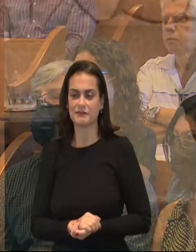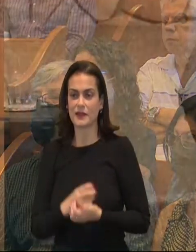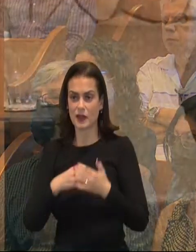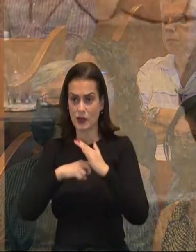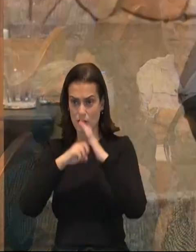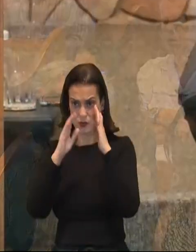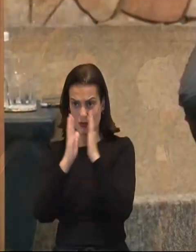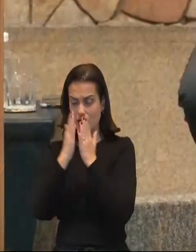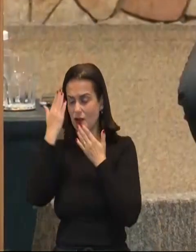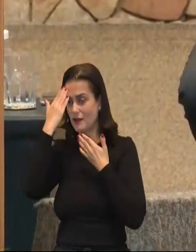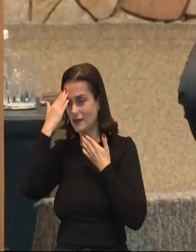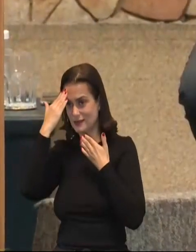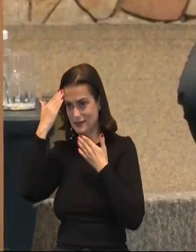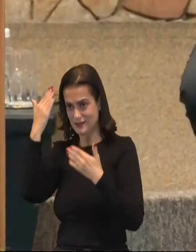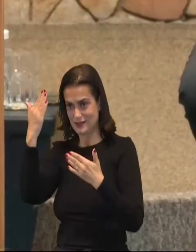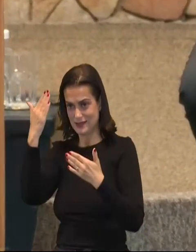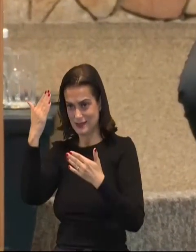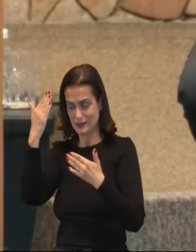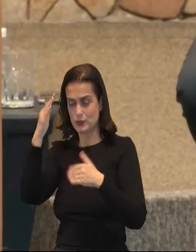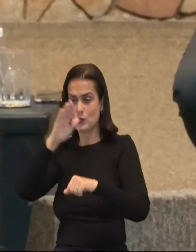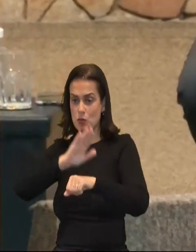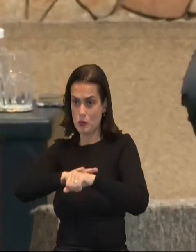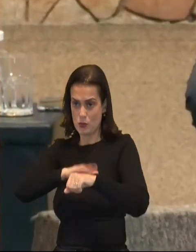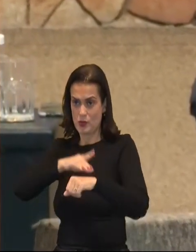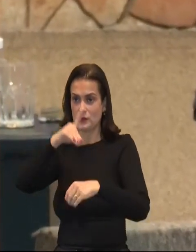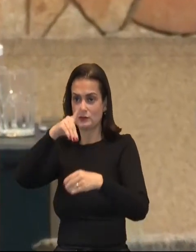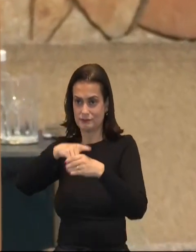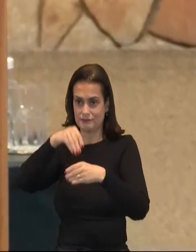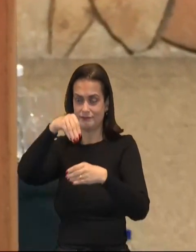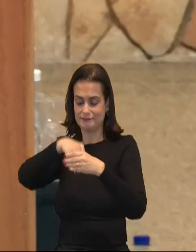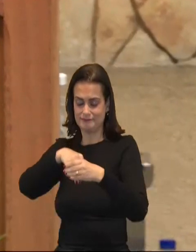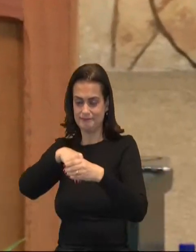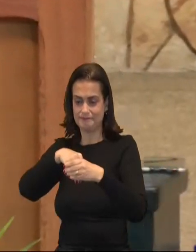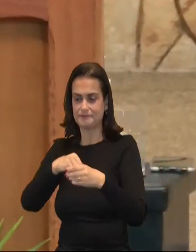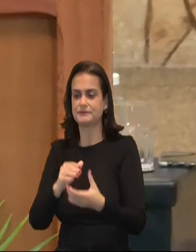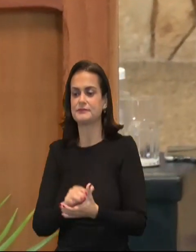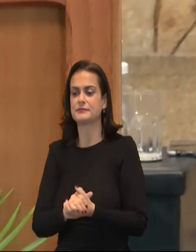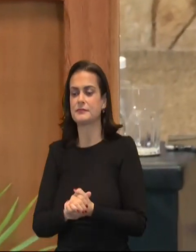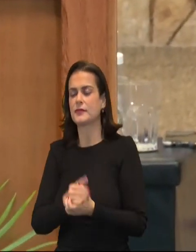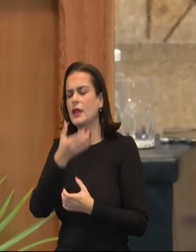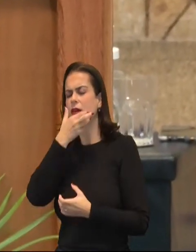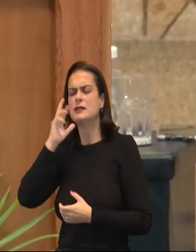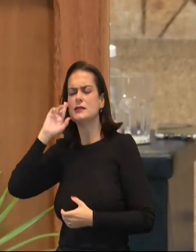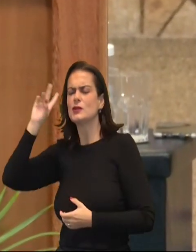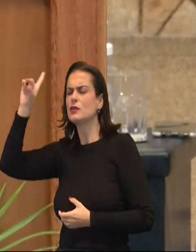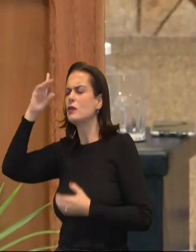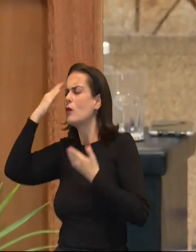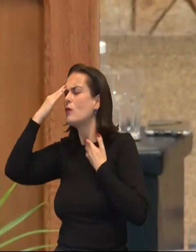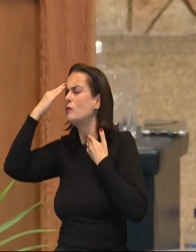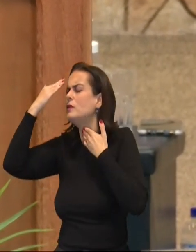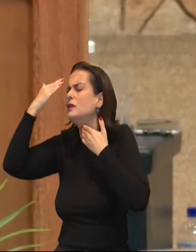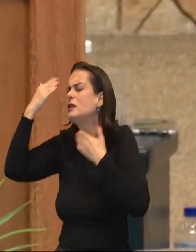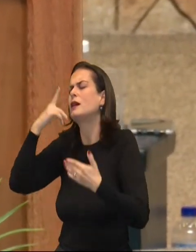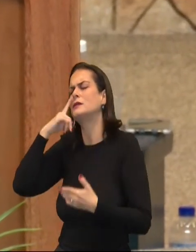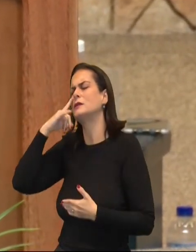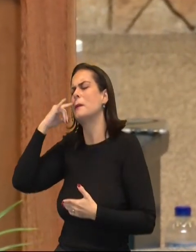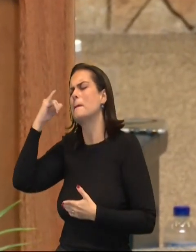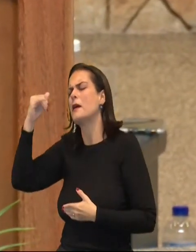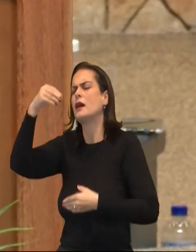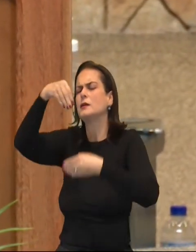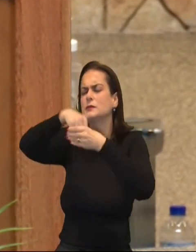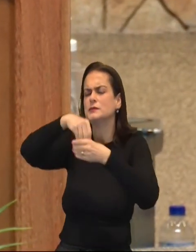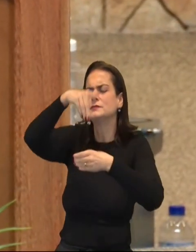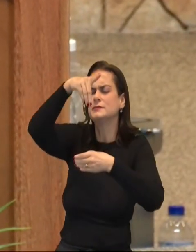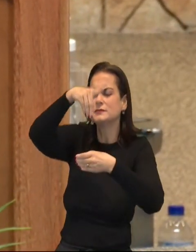Oremos agradecidos por mais este momento que podemos participar. Senhor Deus, muito obrigado, ó Pai, pelas